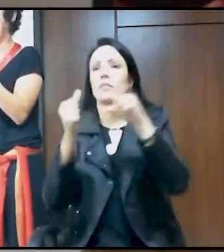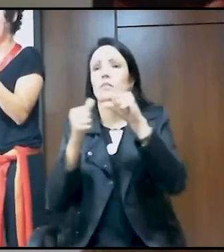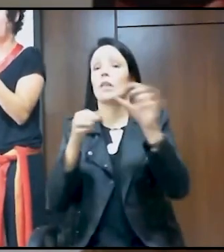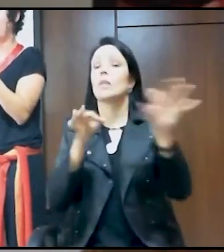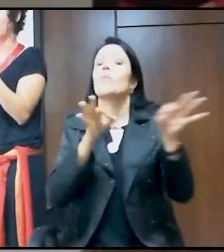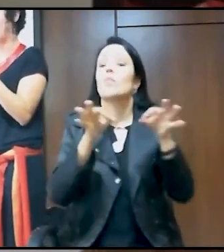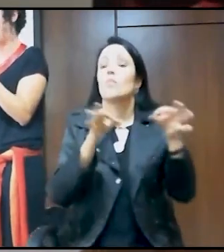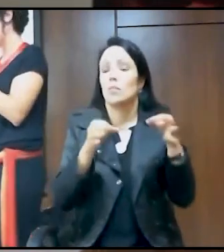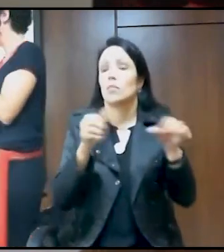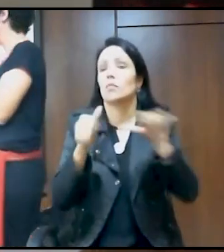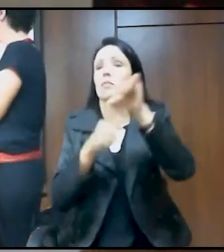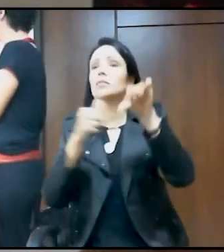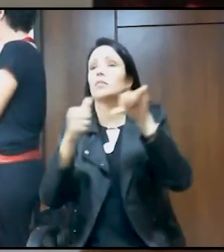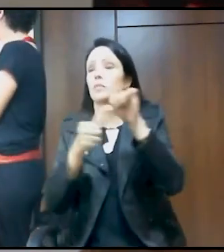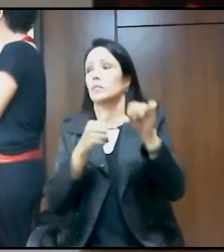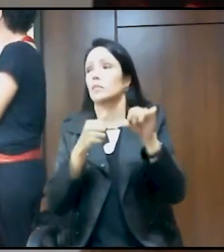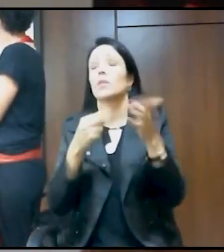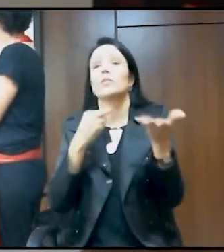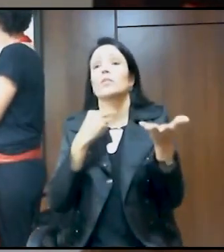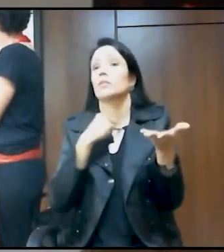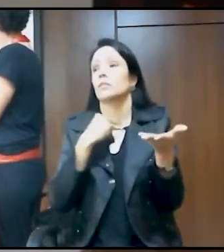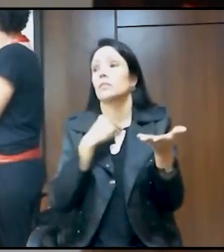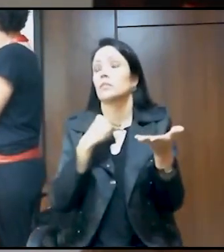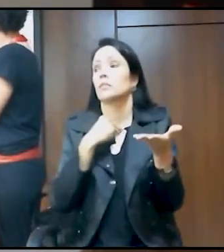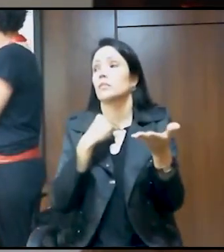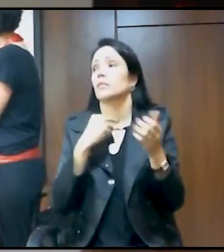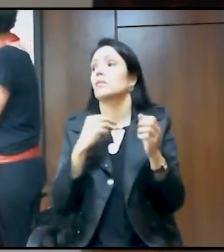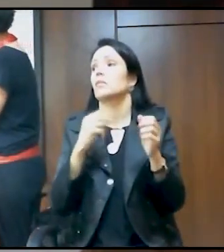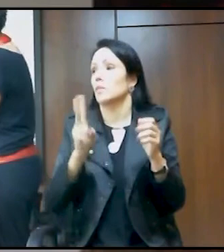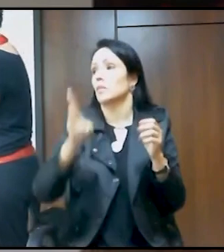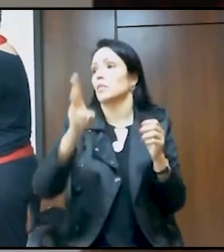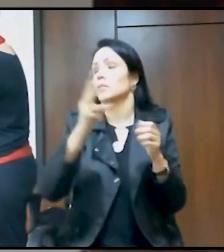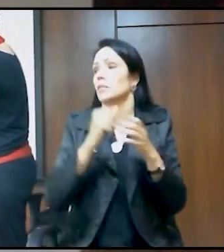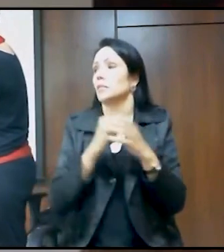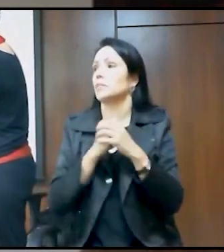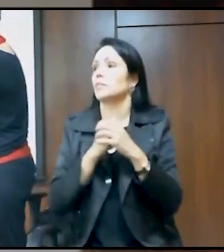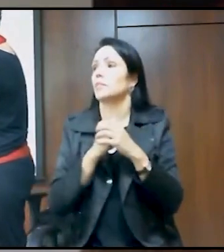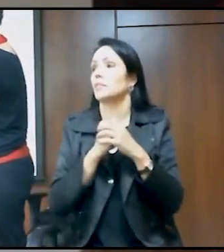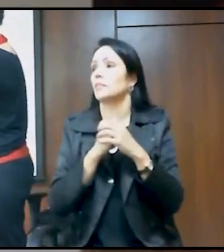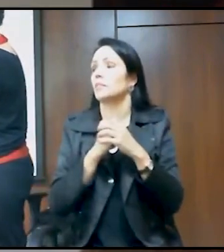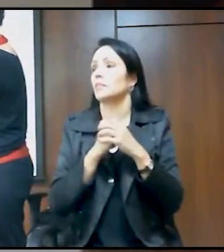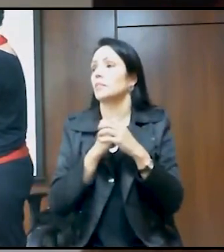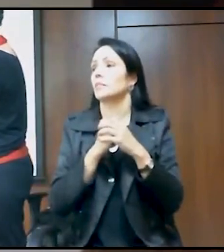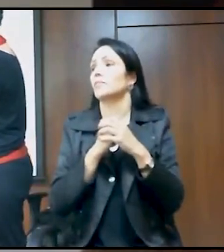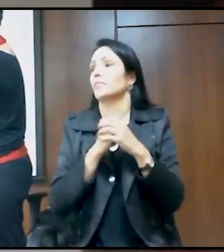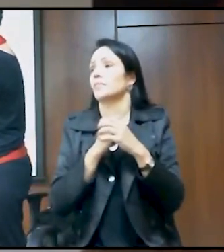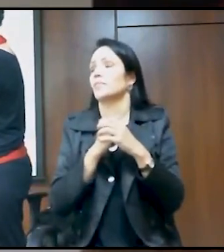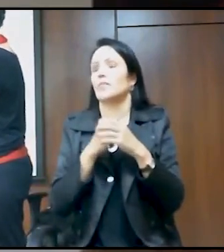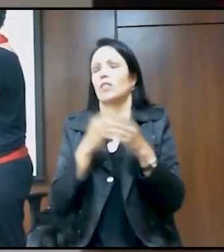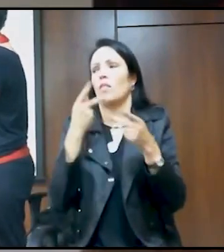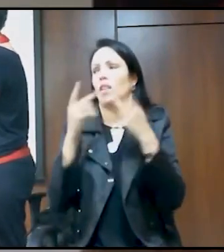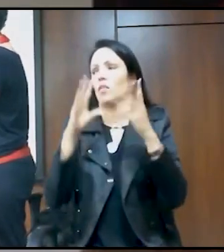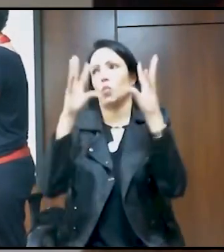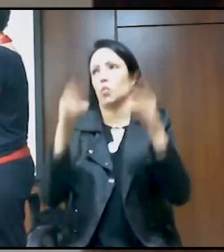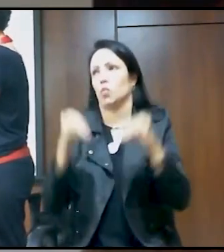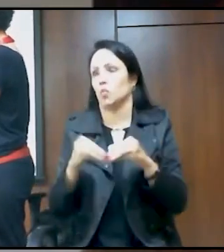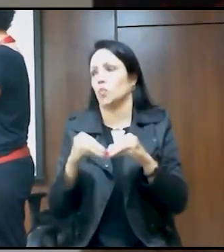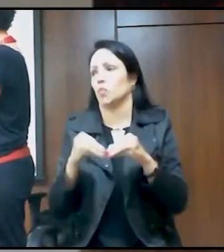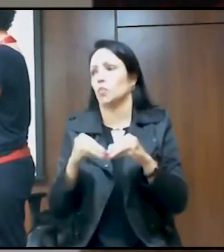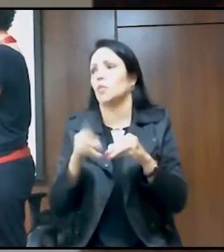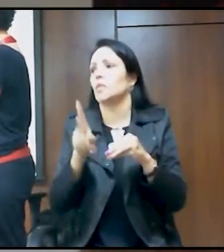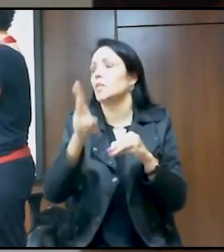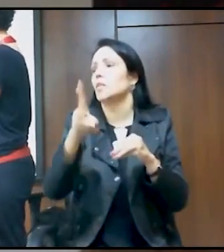para modificação dele. O que não pode é continuar... eu não vou falar de tudo isso,